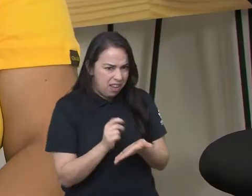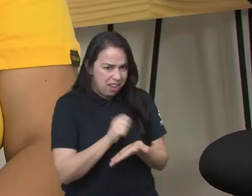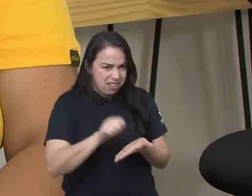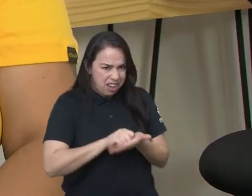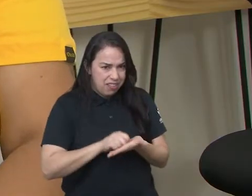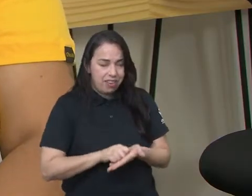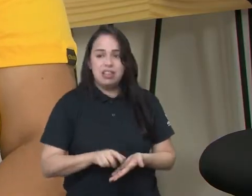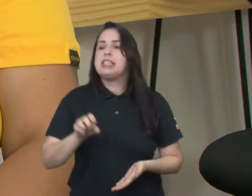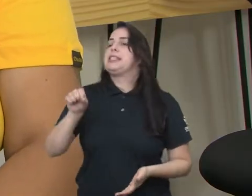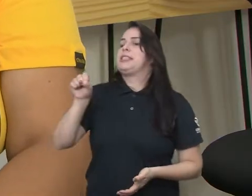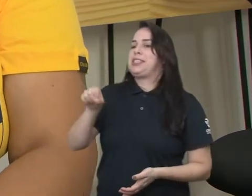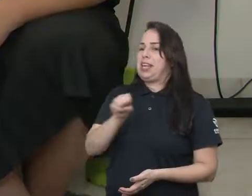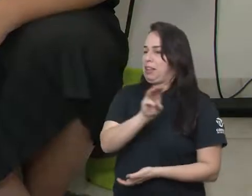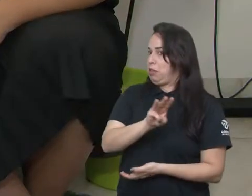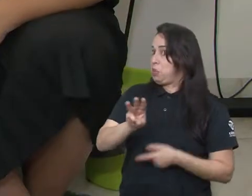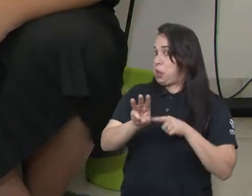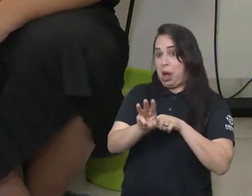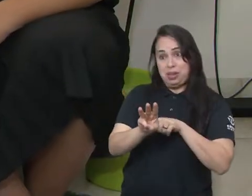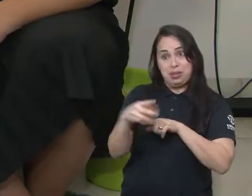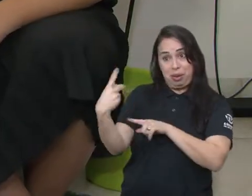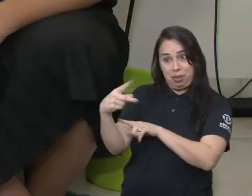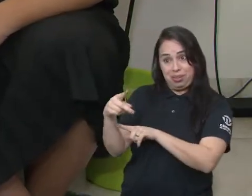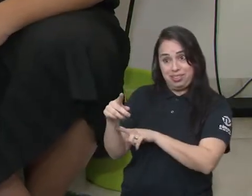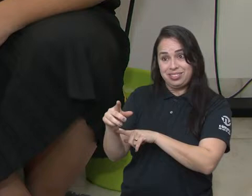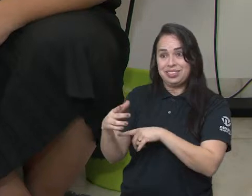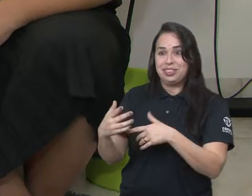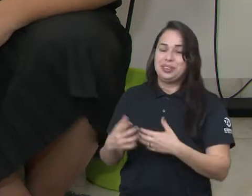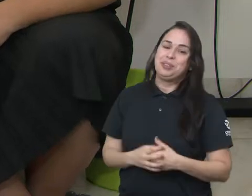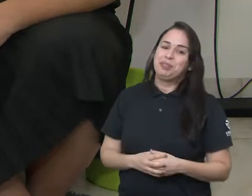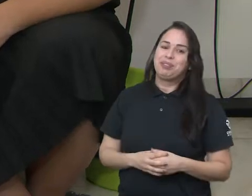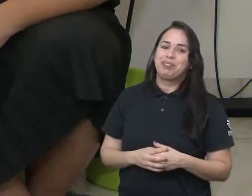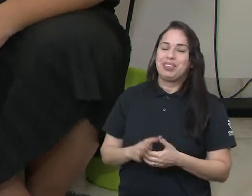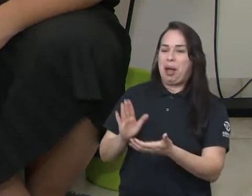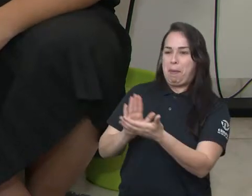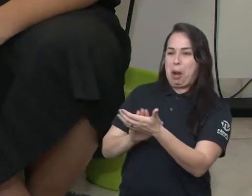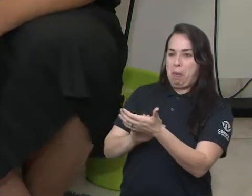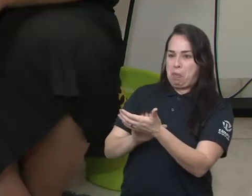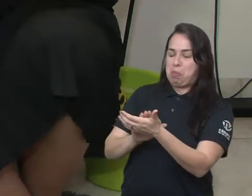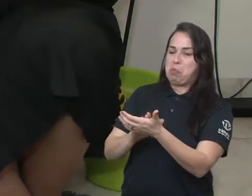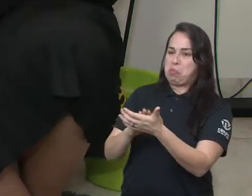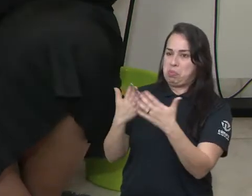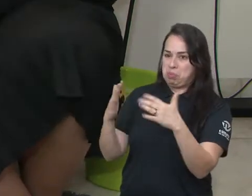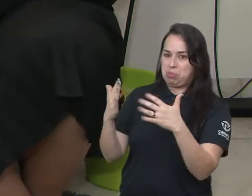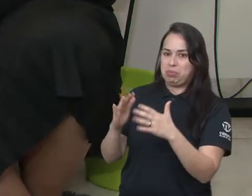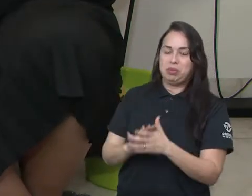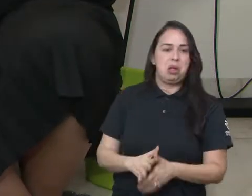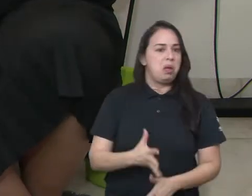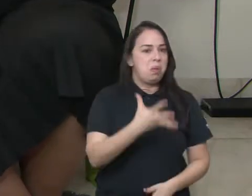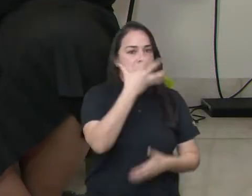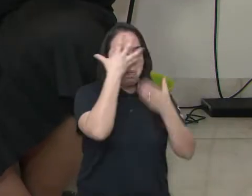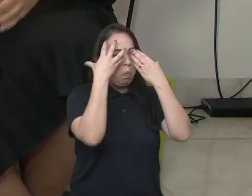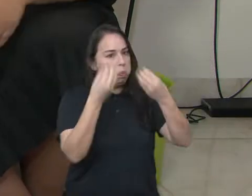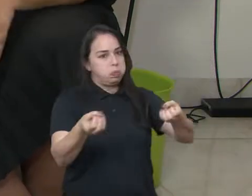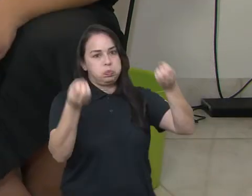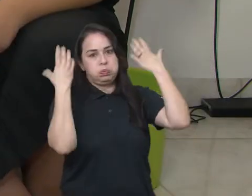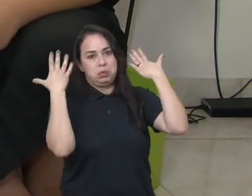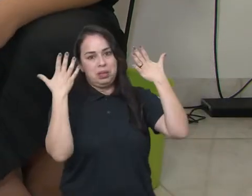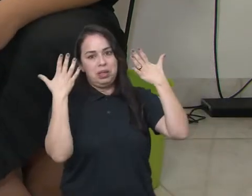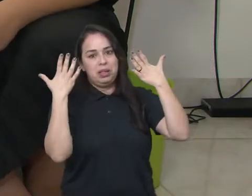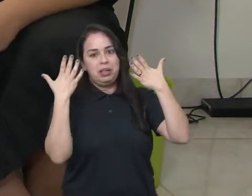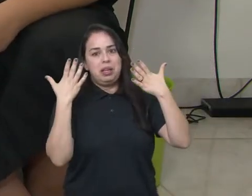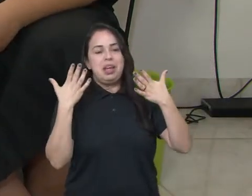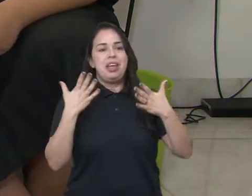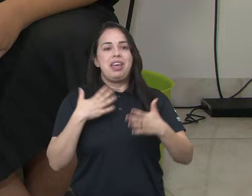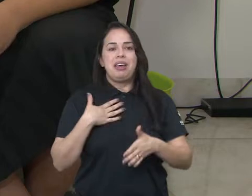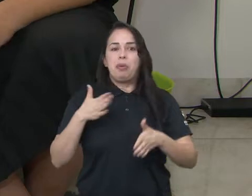isso? Foi, tá no site. Nossa, mas assim, como que é? Sim, salva de palmas, eu concordo. Eu nem lembro